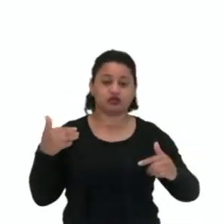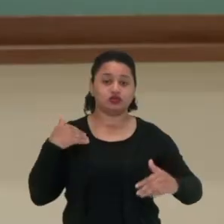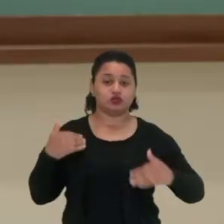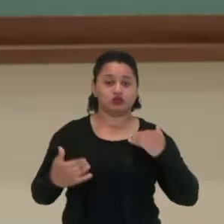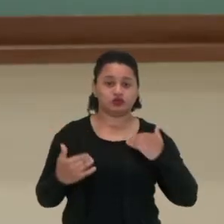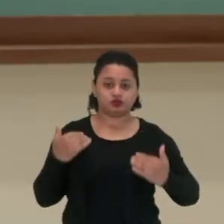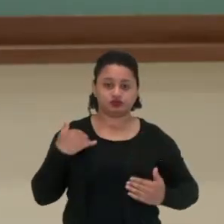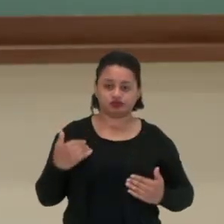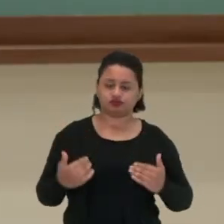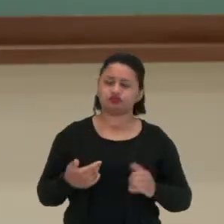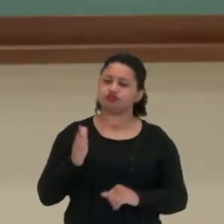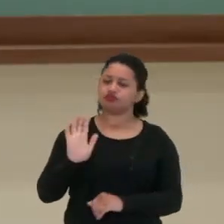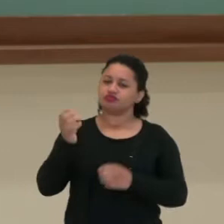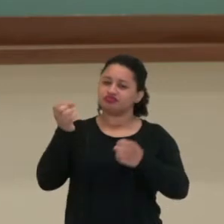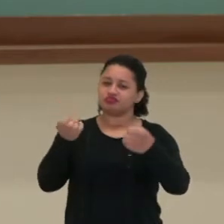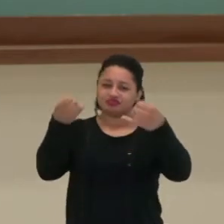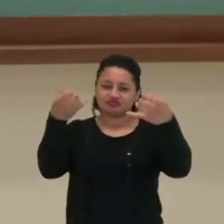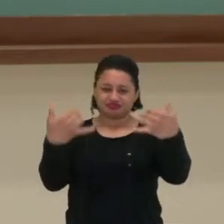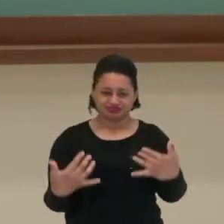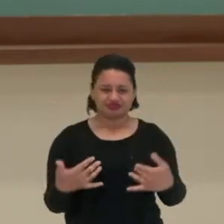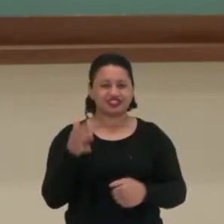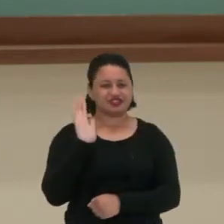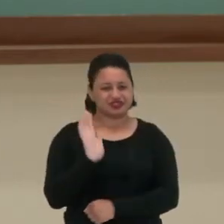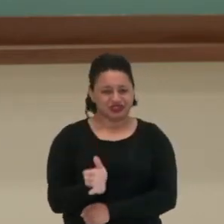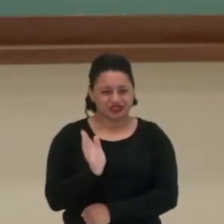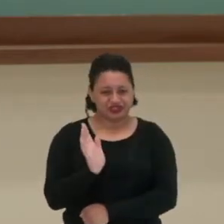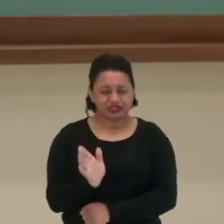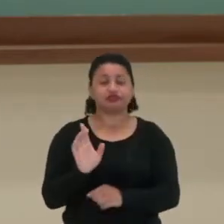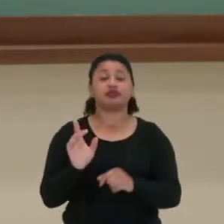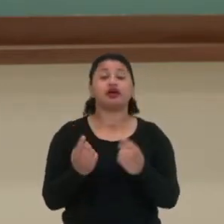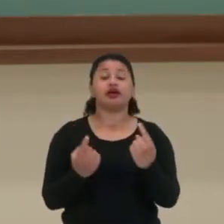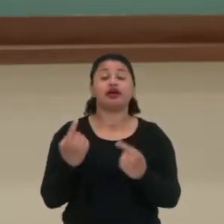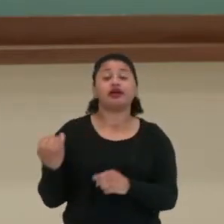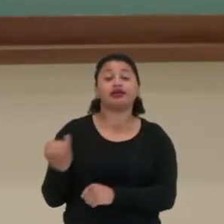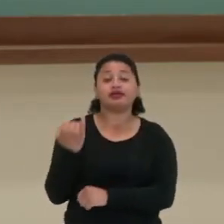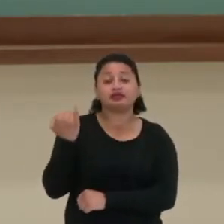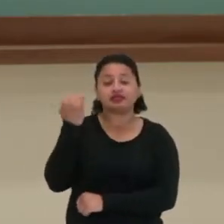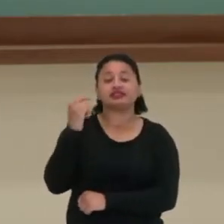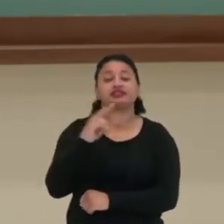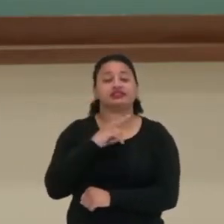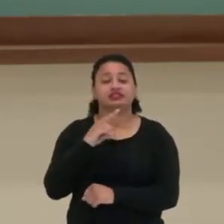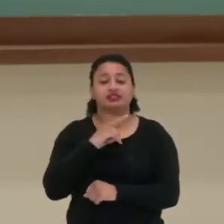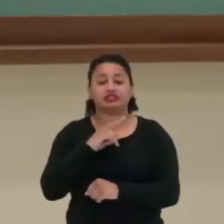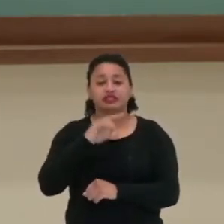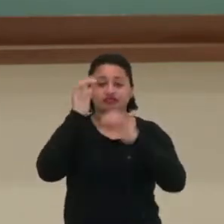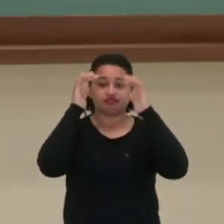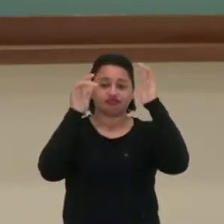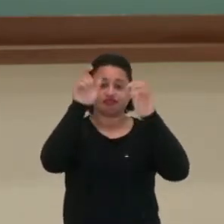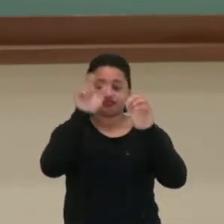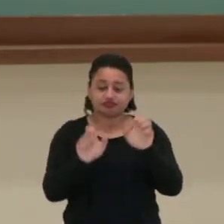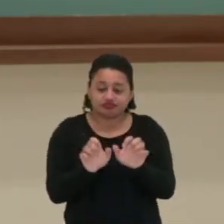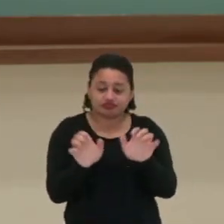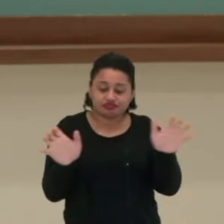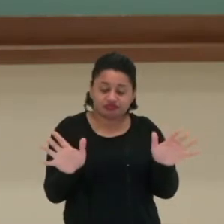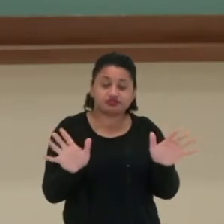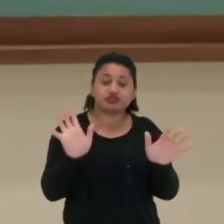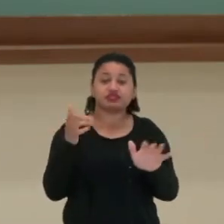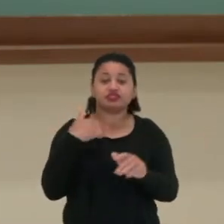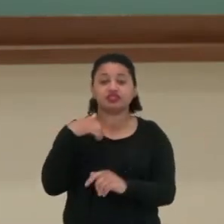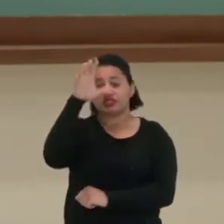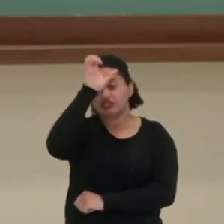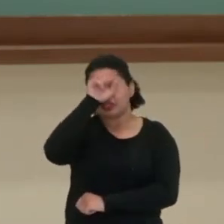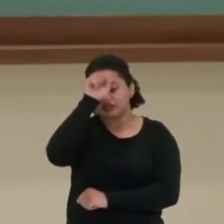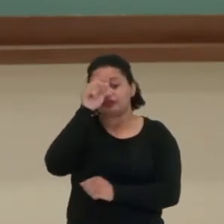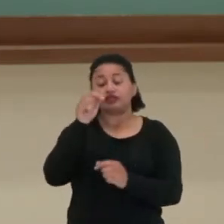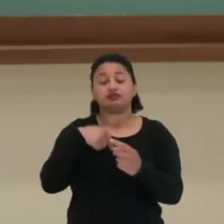já falamos bastante sobre isso, a importância do nosso sistema nervoso. Nós já aprendemos que ele é